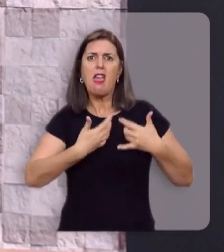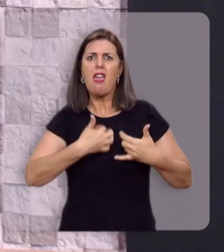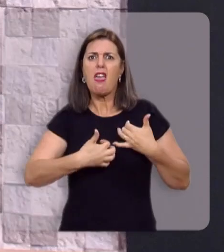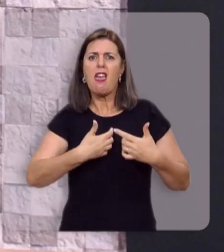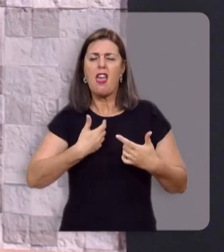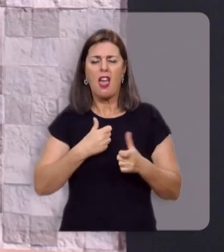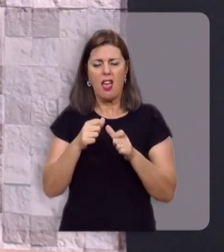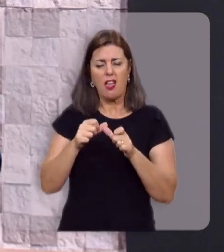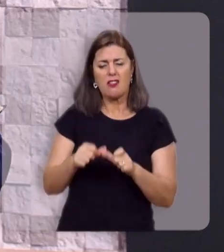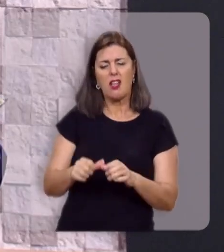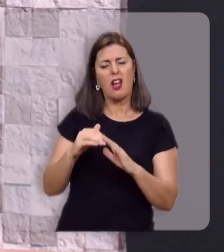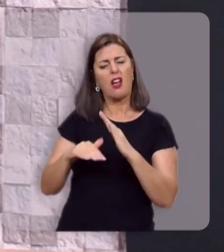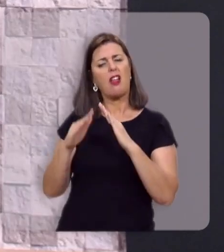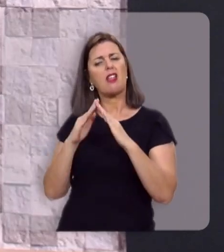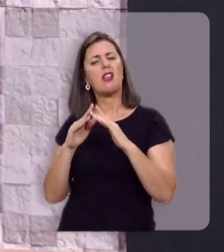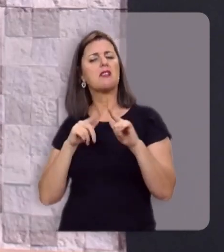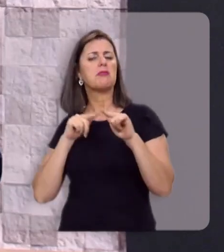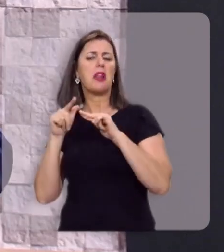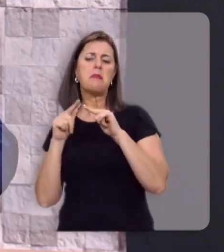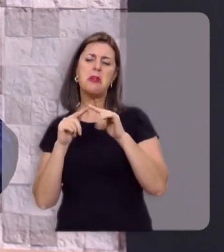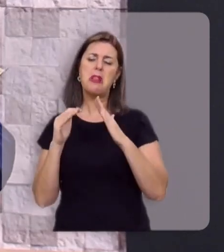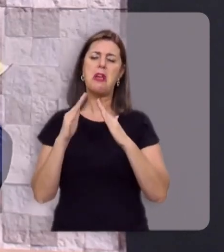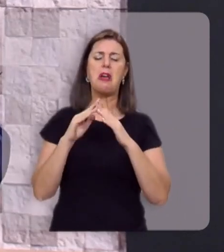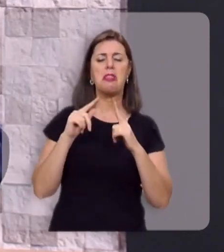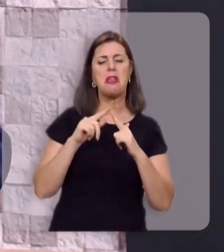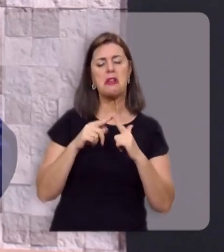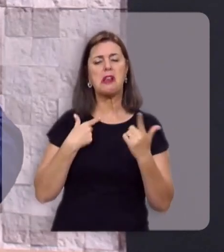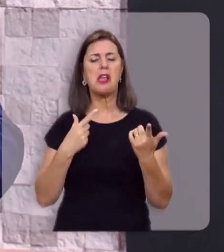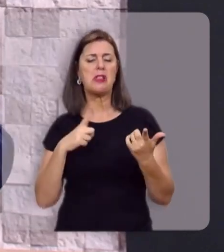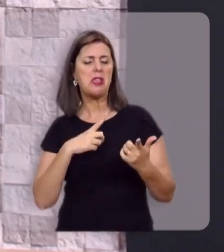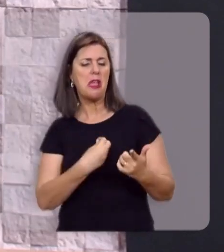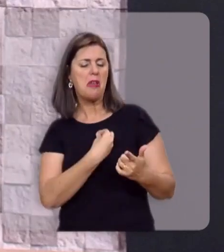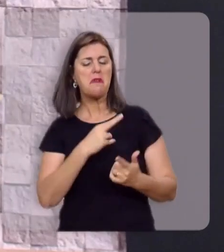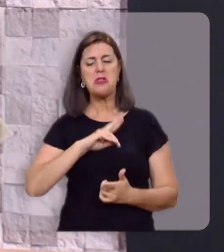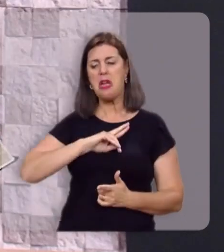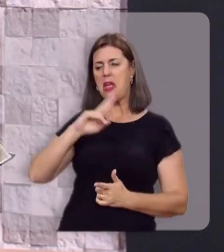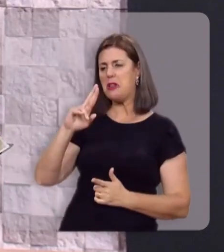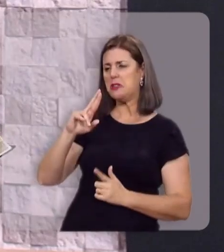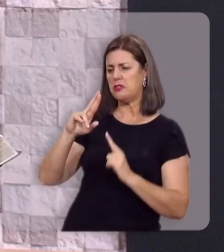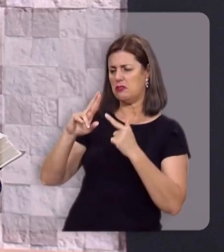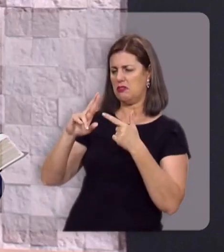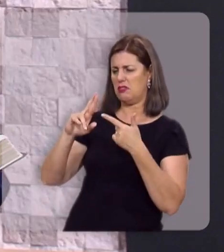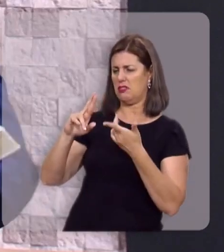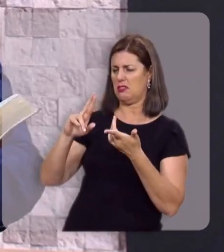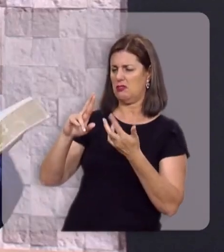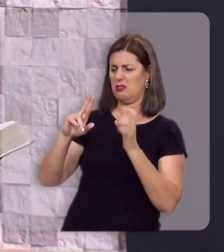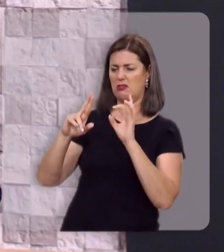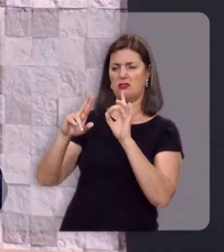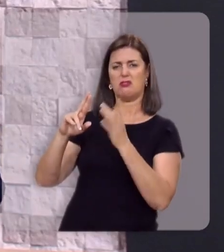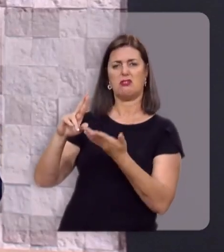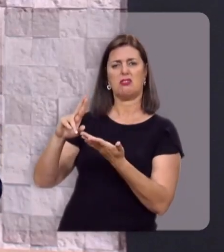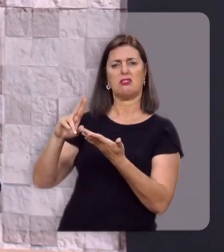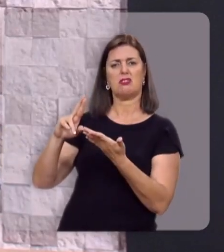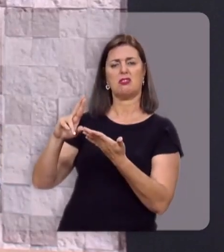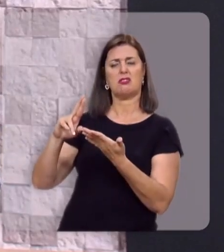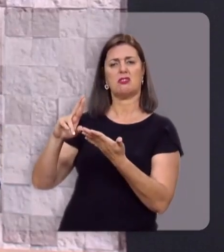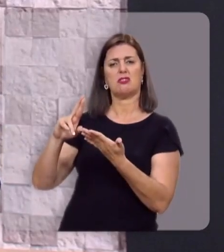É estar na igreja e trabalhar na igreja e ter uma vida religiosa mecânica,